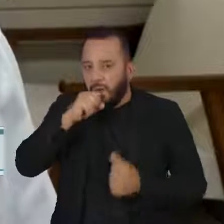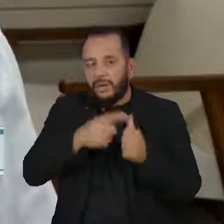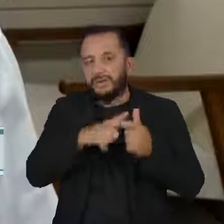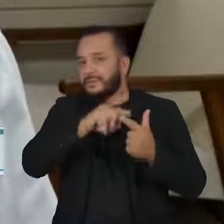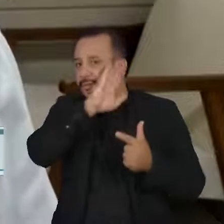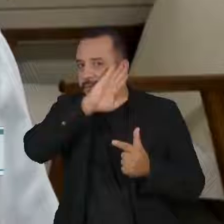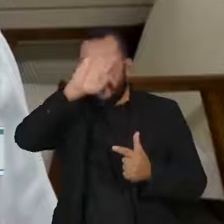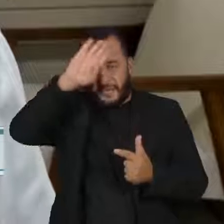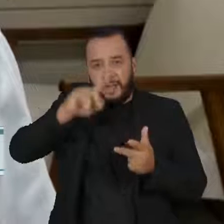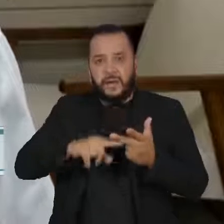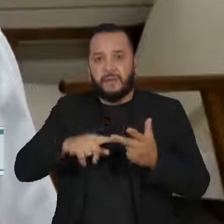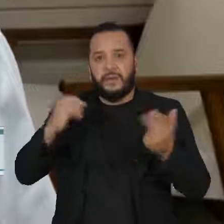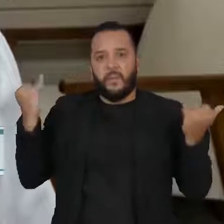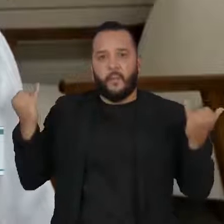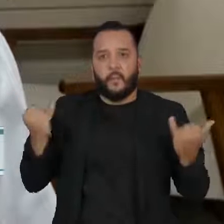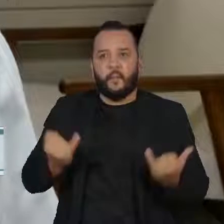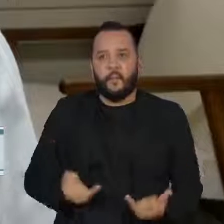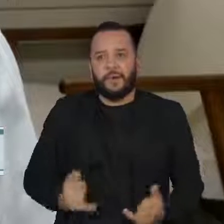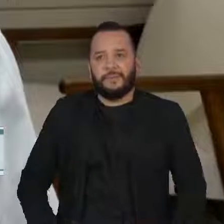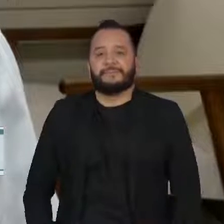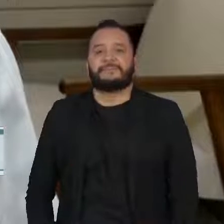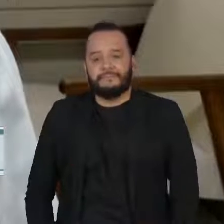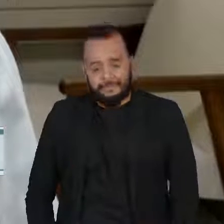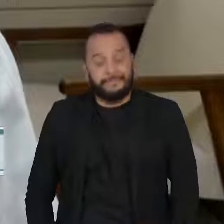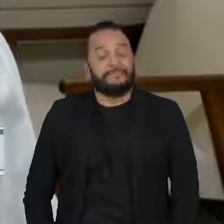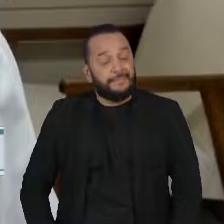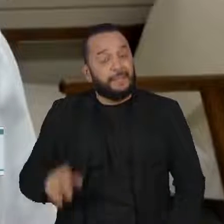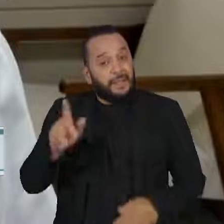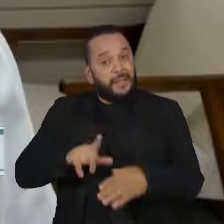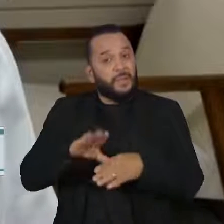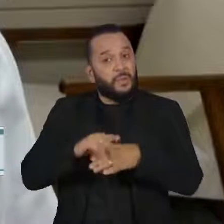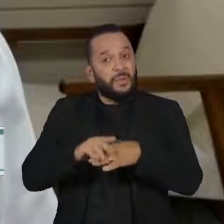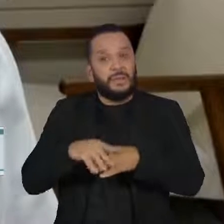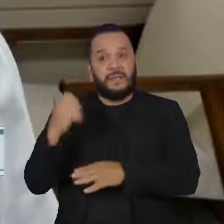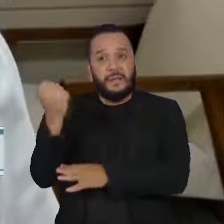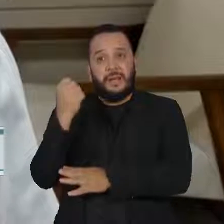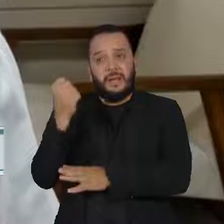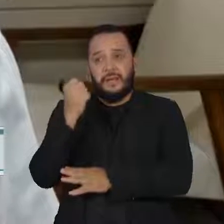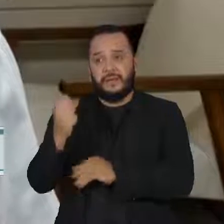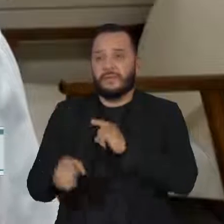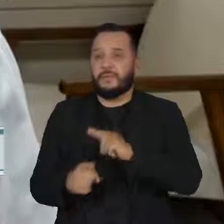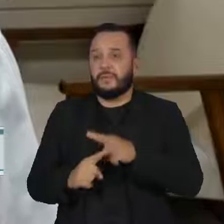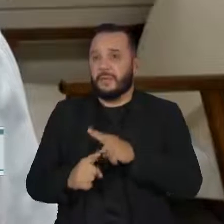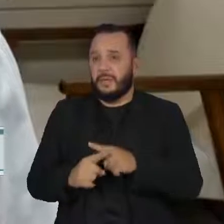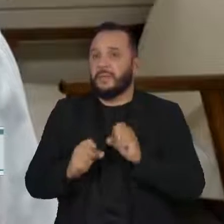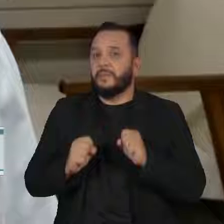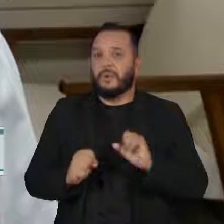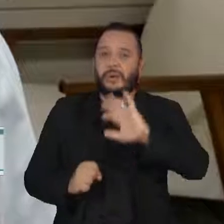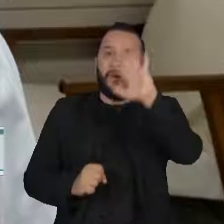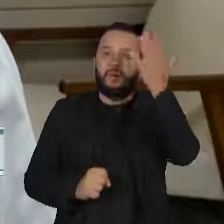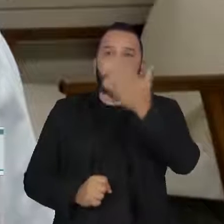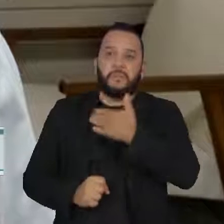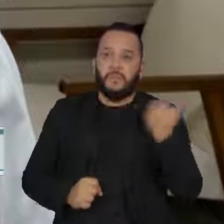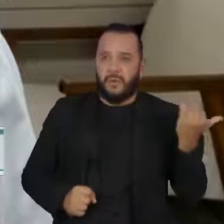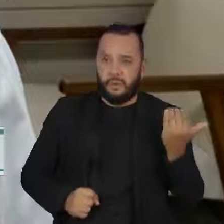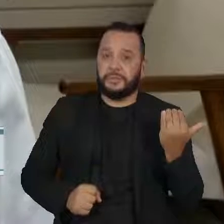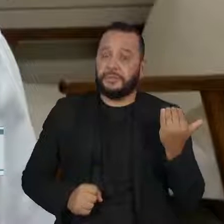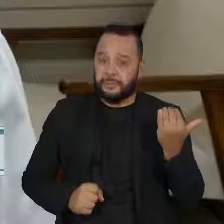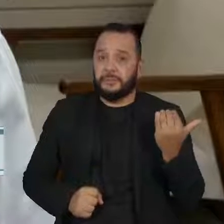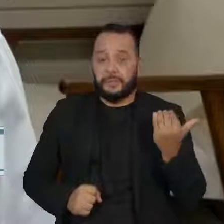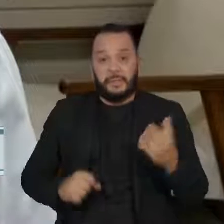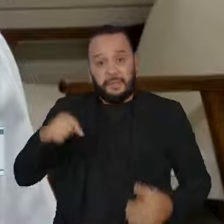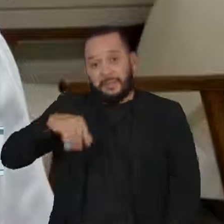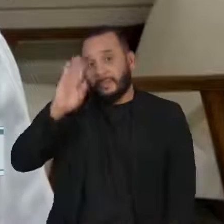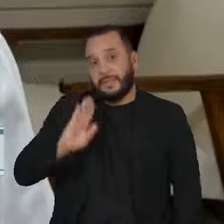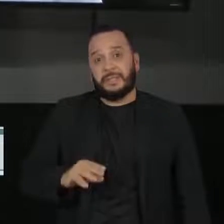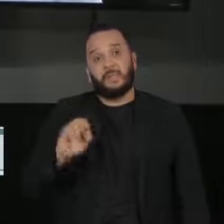febre, emagrecimento. Ela é muito grave porque, eventualmente, pode levar a óbito. No Brasil, nós tivemos